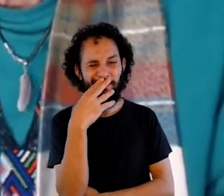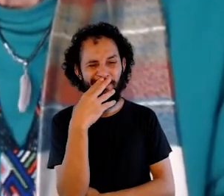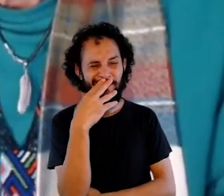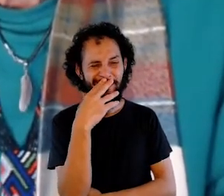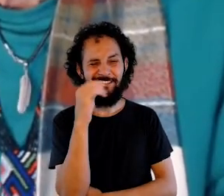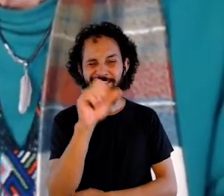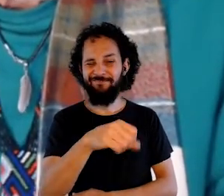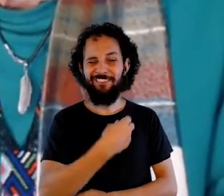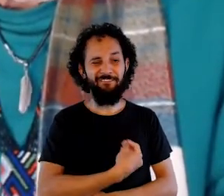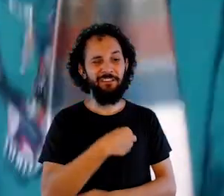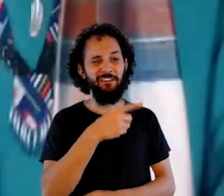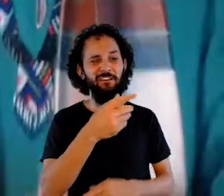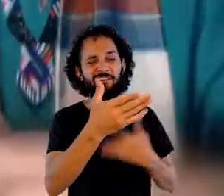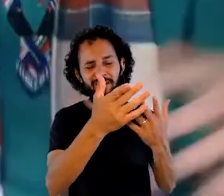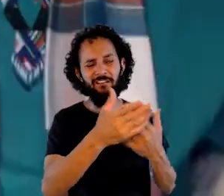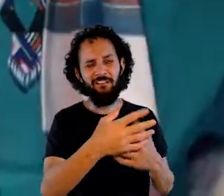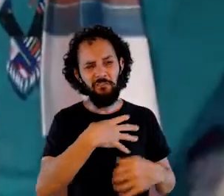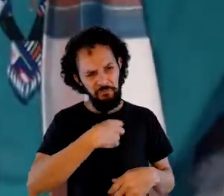mata?